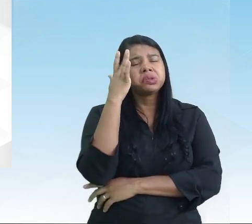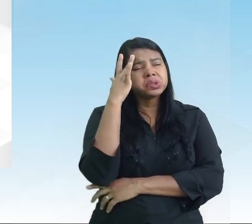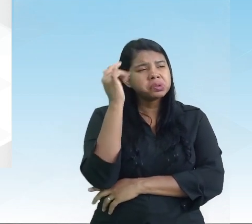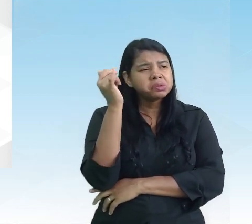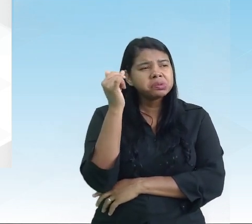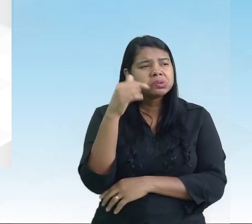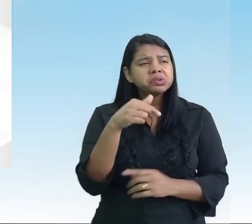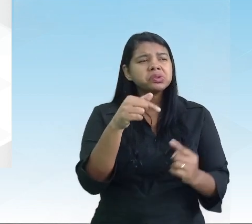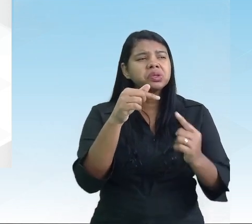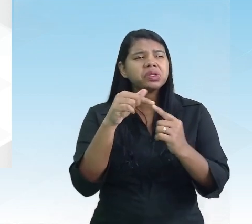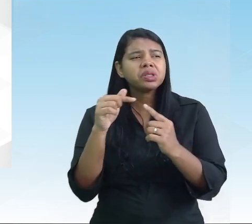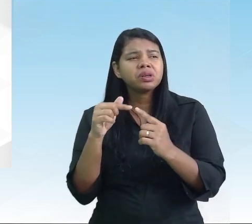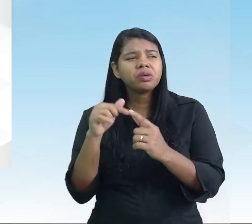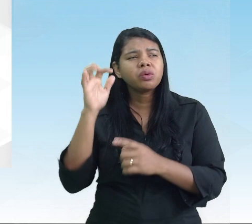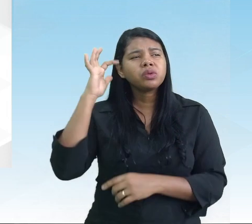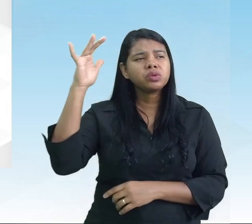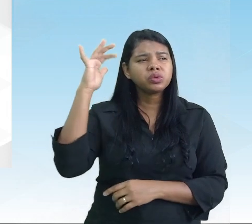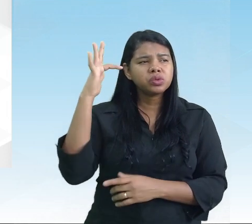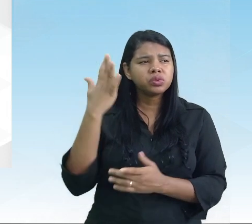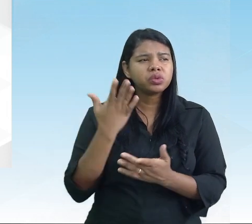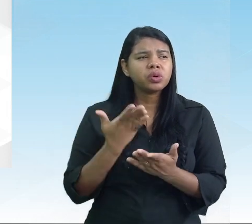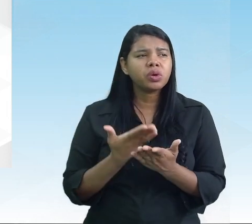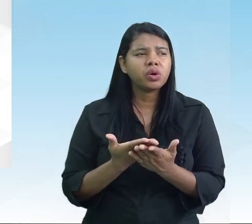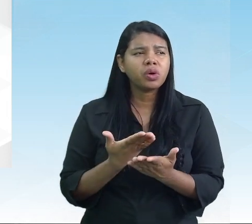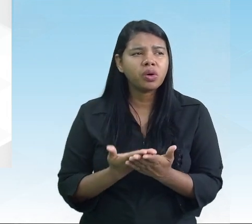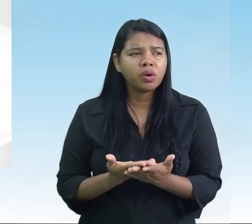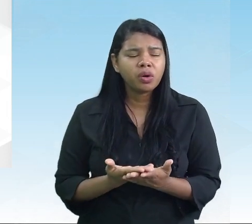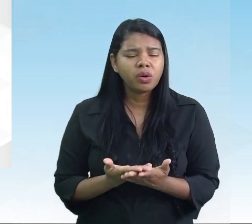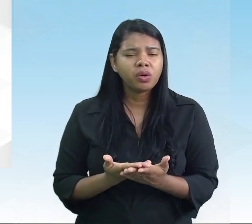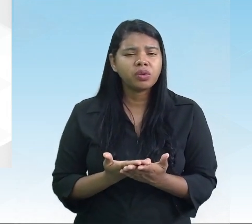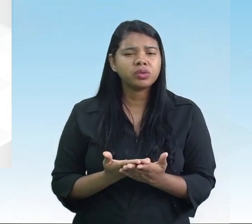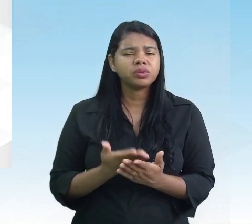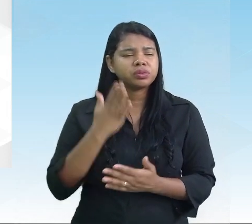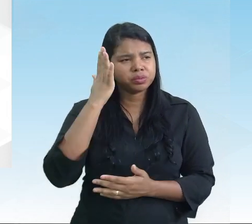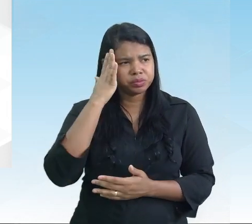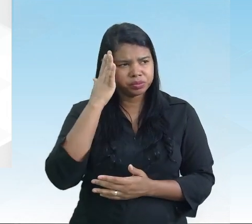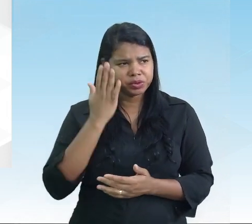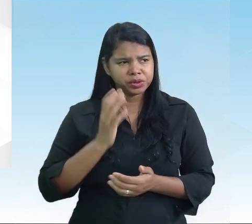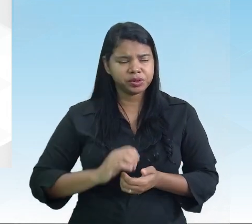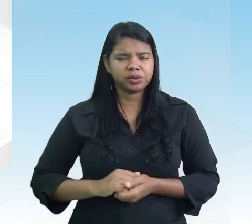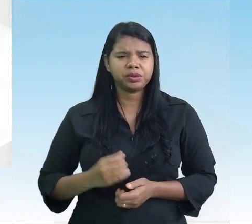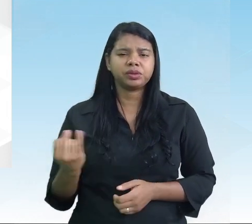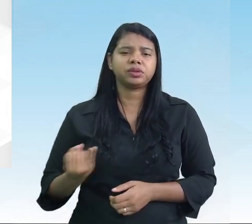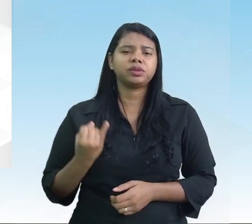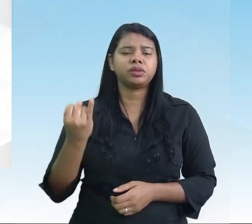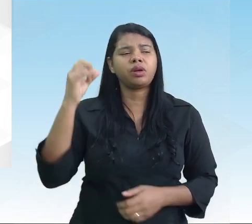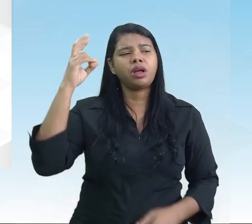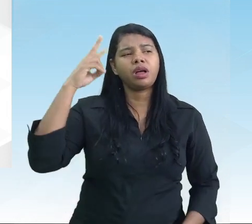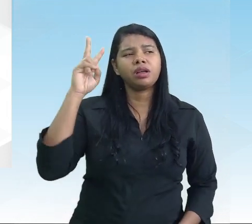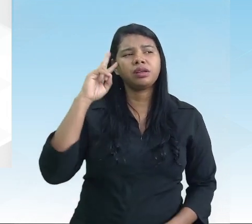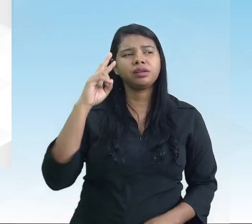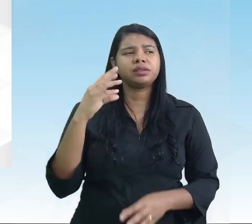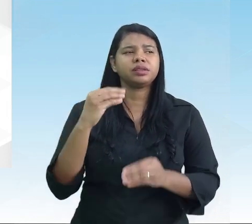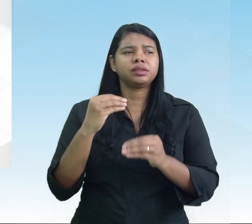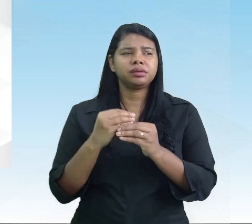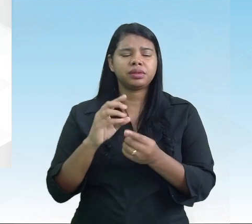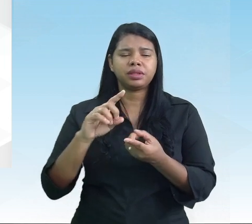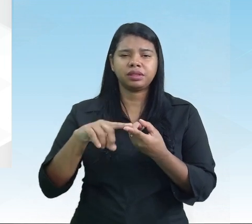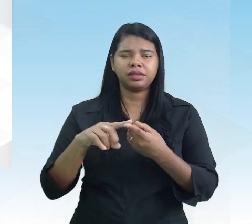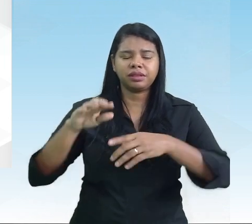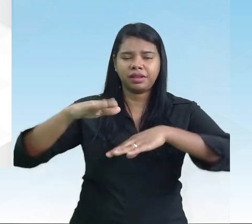acordo com estudiosos. Nesse caso aqui está, eu acho. Então, é importante lembrar disso. E trago